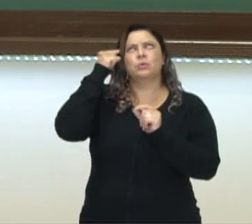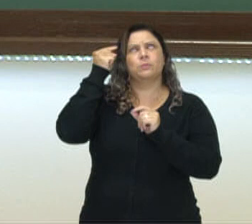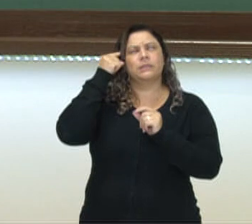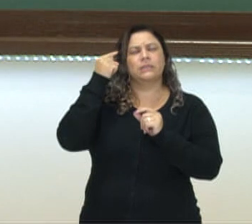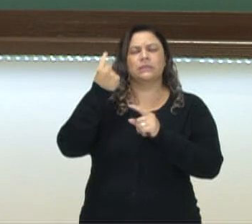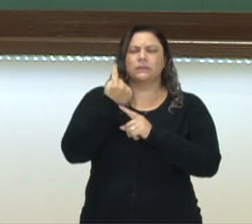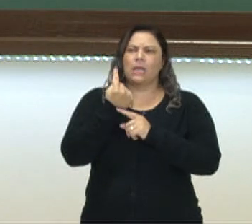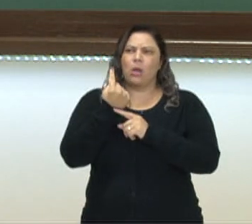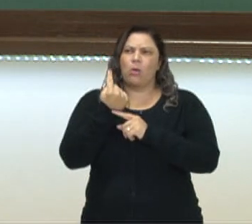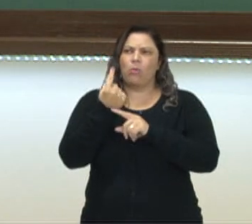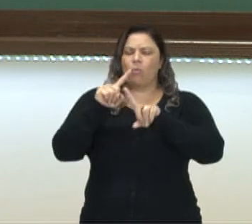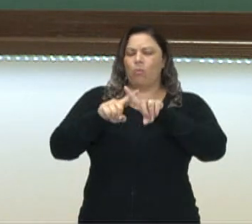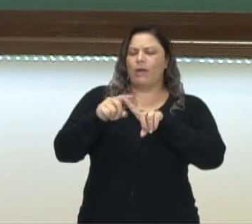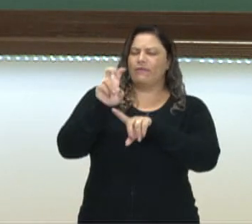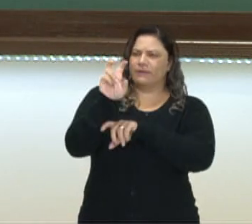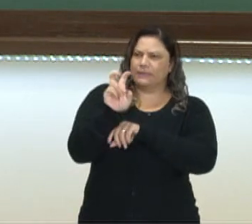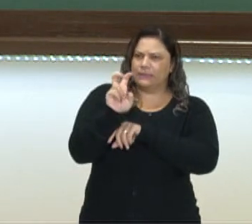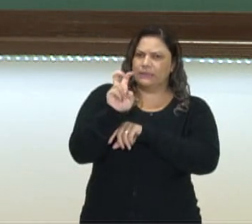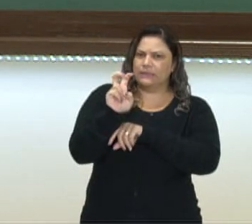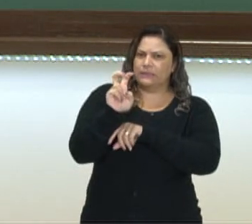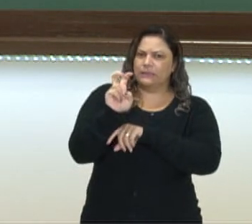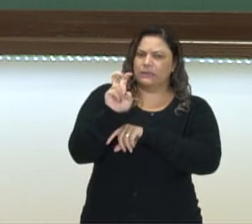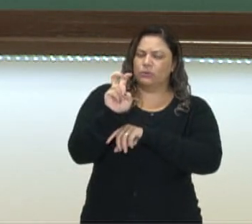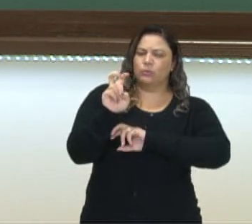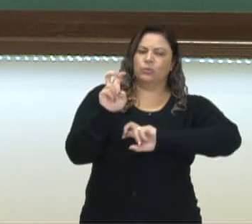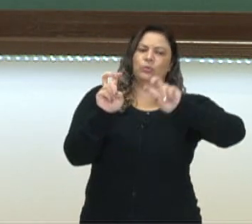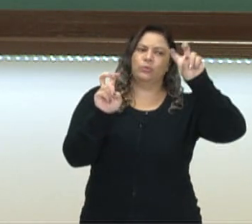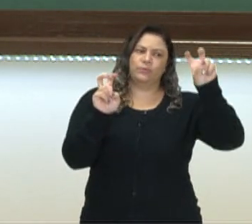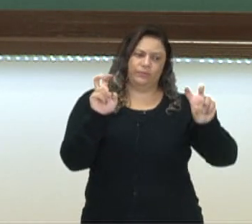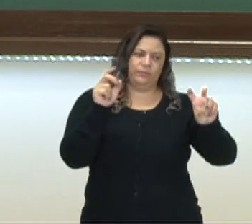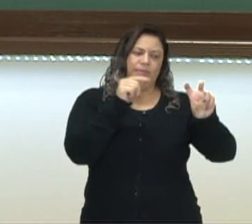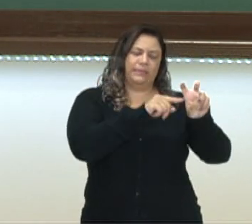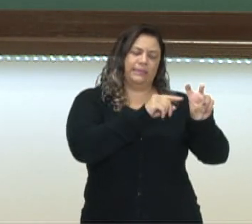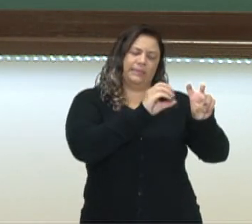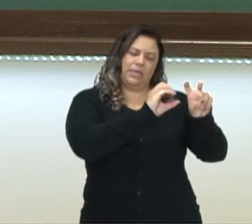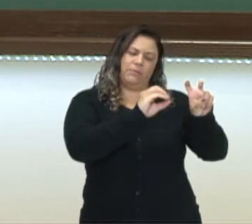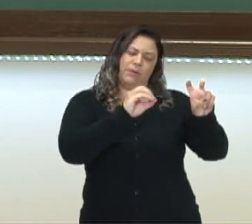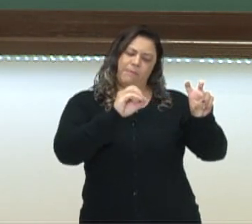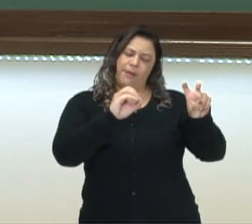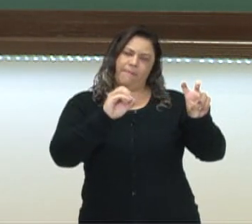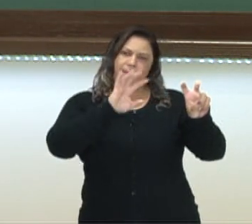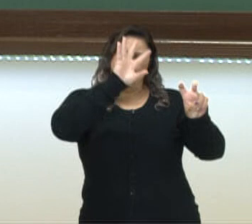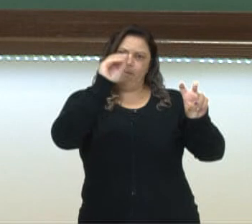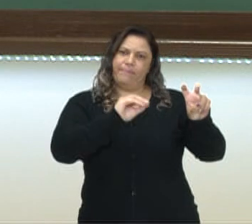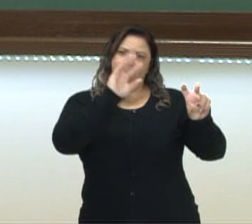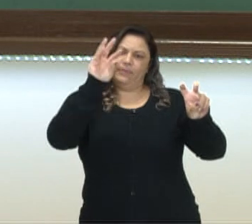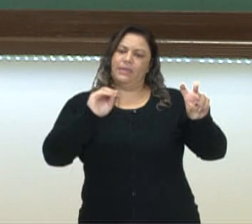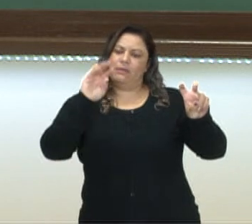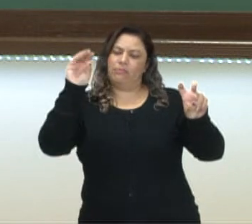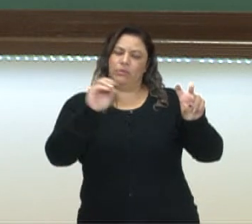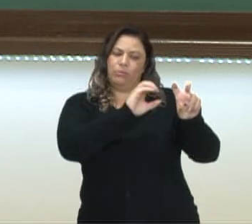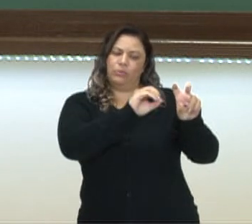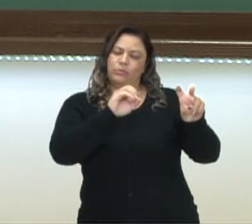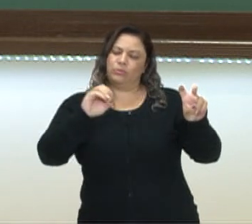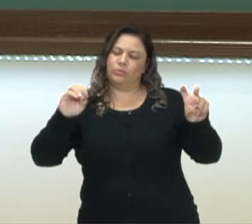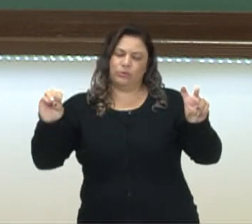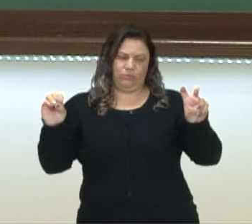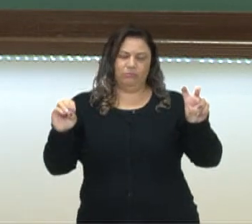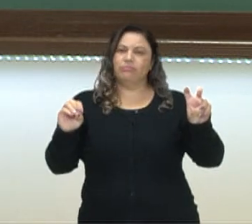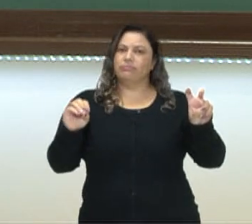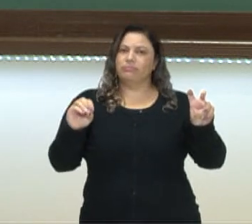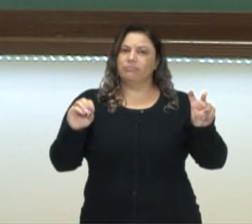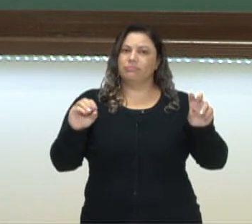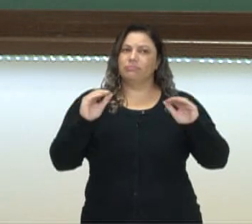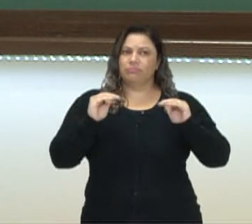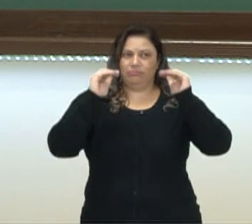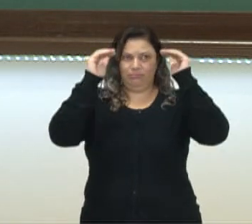vezes o 5, aí eu pego 2 zeros do 100, 1 zero do 50 e acrescento no final, certo? O padrão